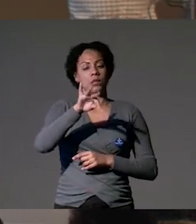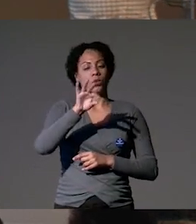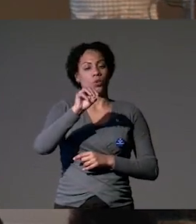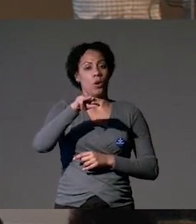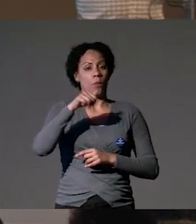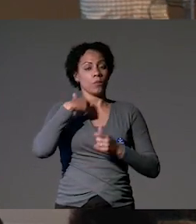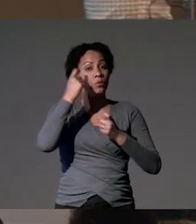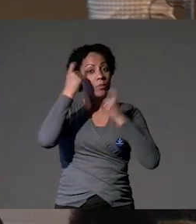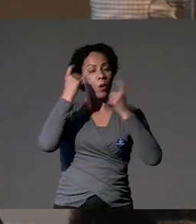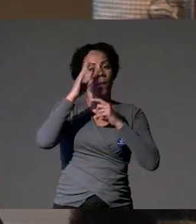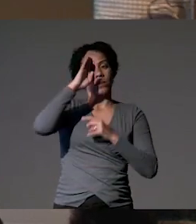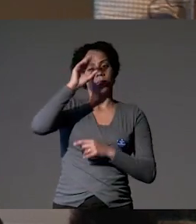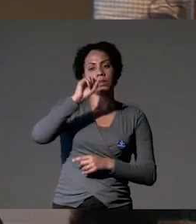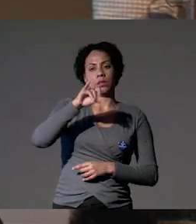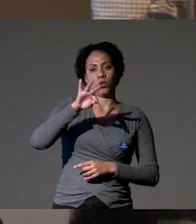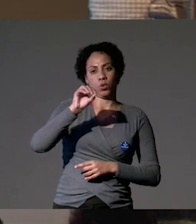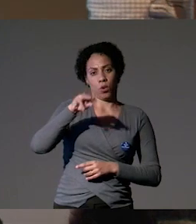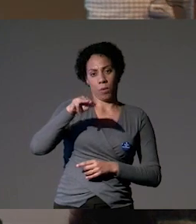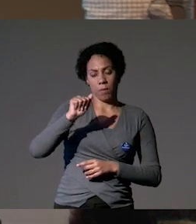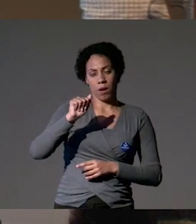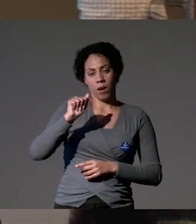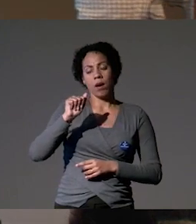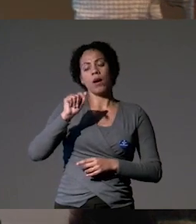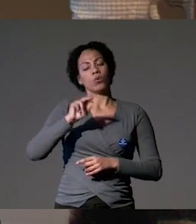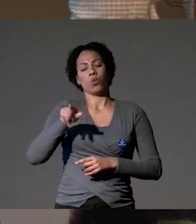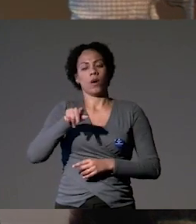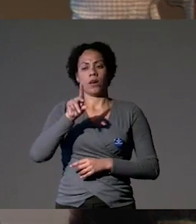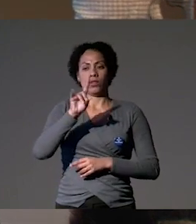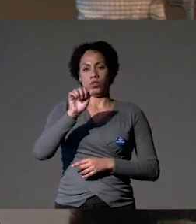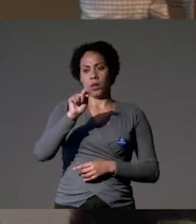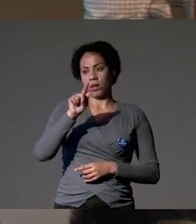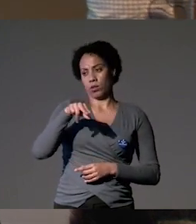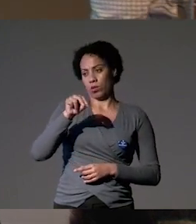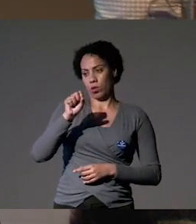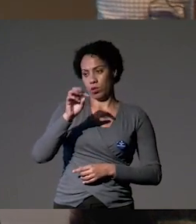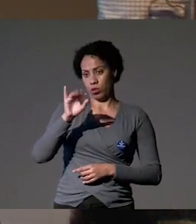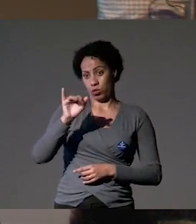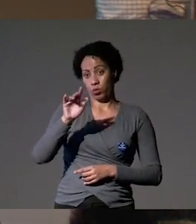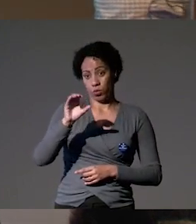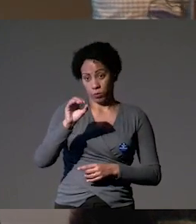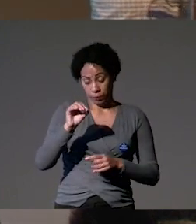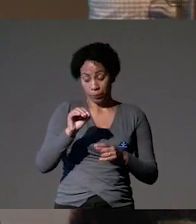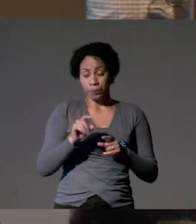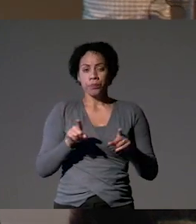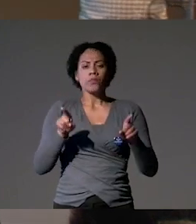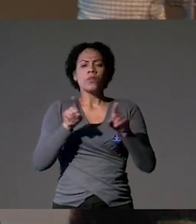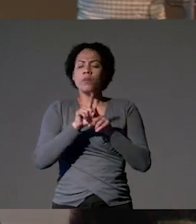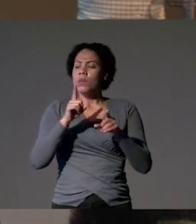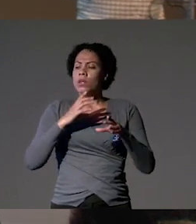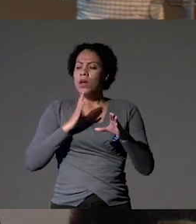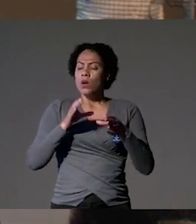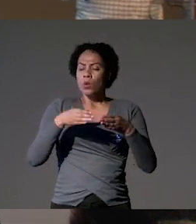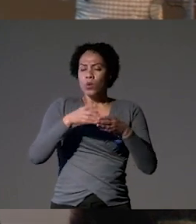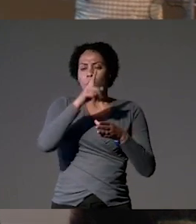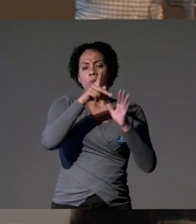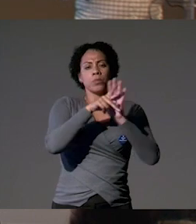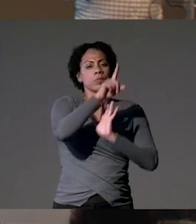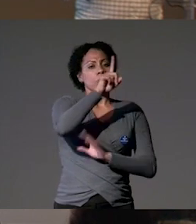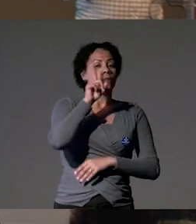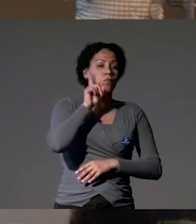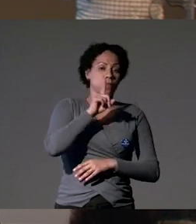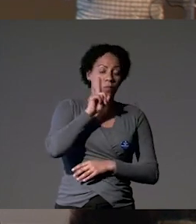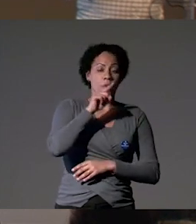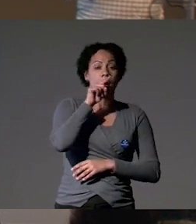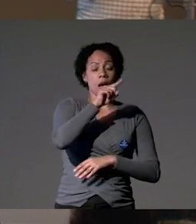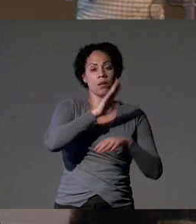ao diagnóstico. E essa é uma tendência. Mesmo o FDA, o grupo de farmacovigilância americano, né, que autoriza,